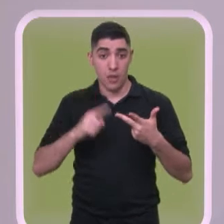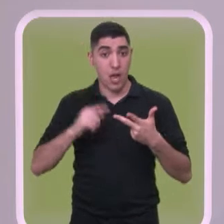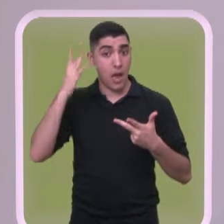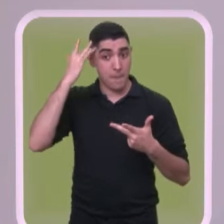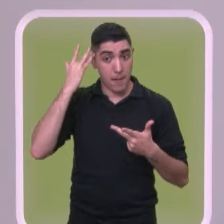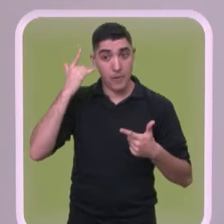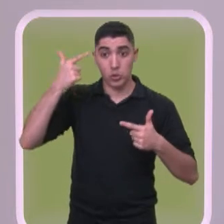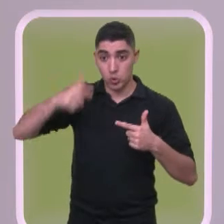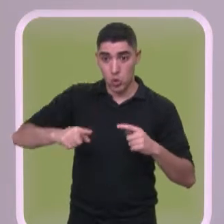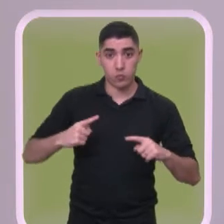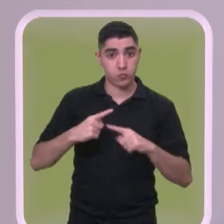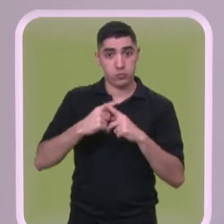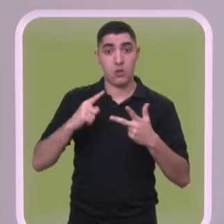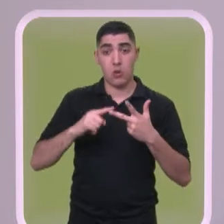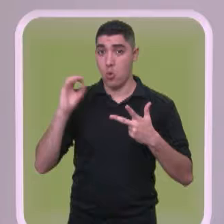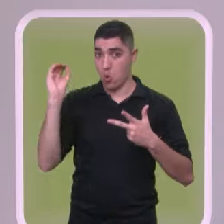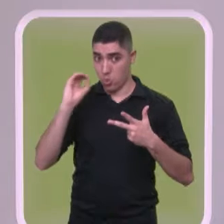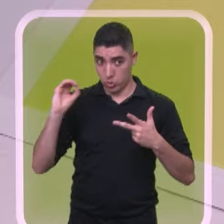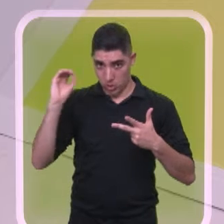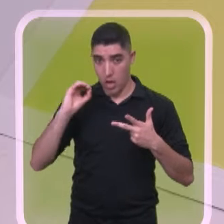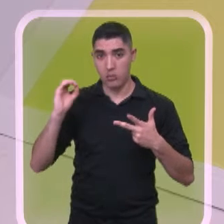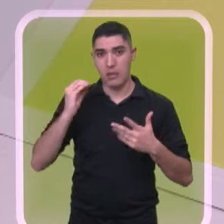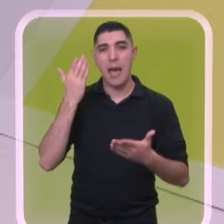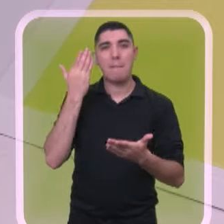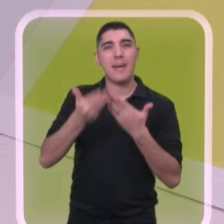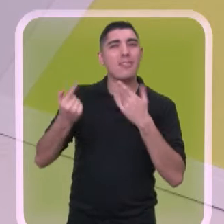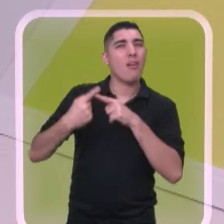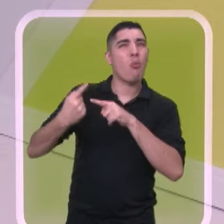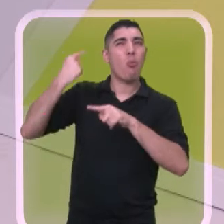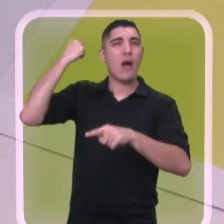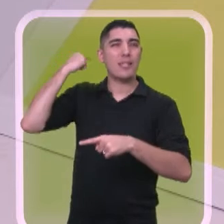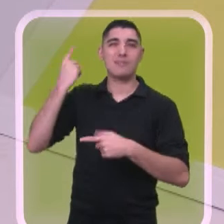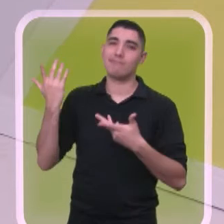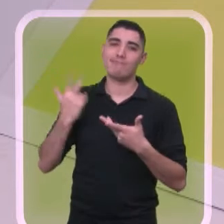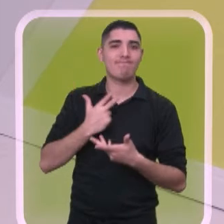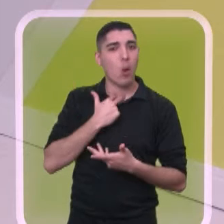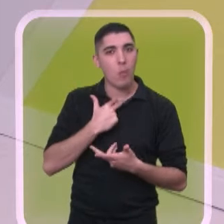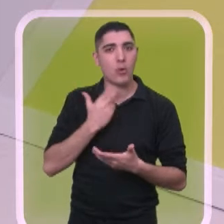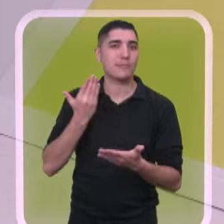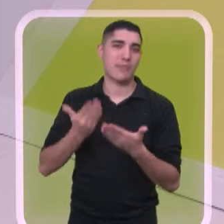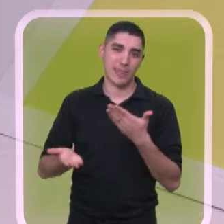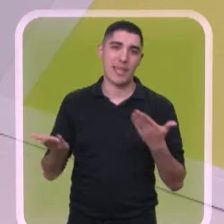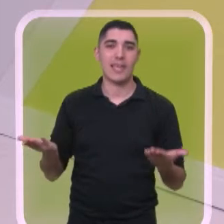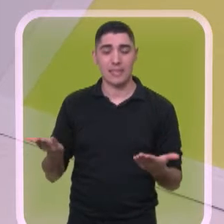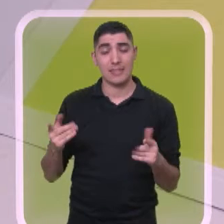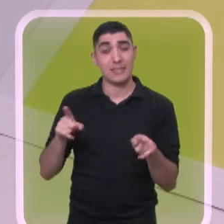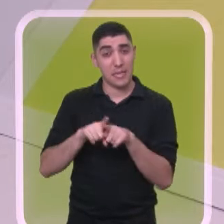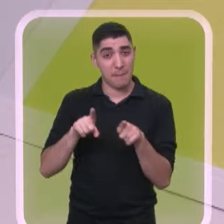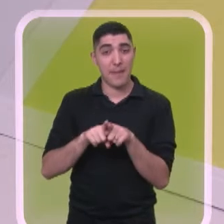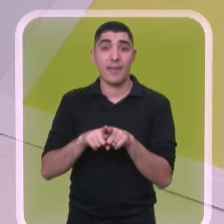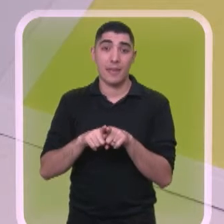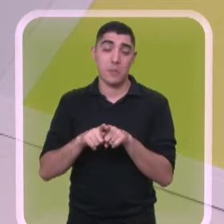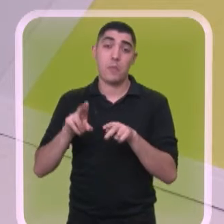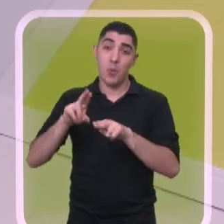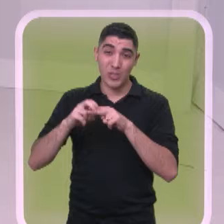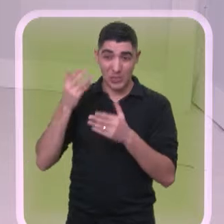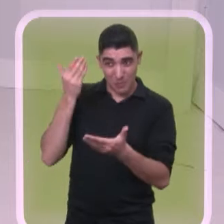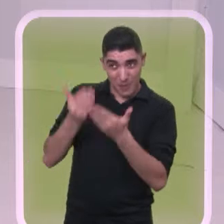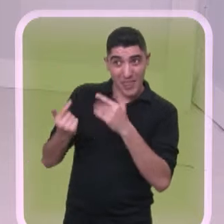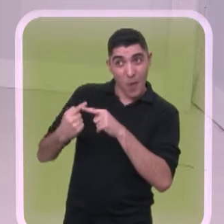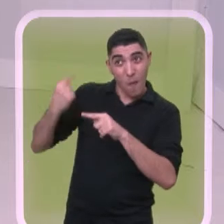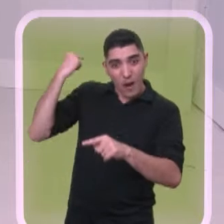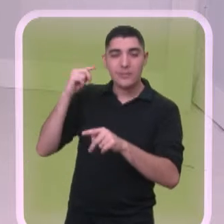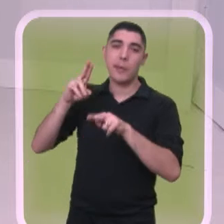jogo, vai enfrentar o Osasco, que perdeu aquele jogo lá que não poderia ter perdido na primeira fase. Talvez tenha até custado uma das 5